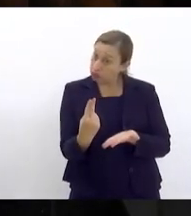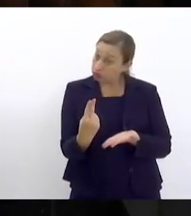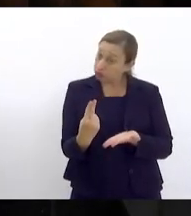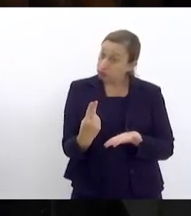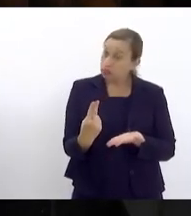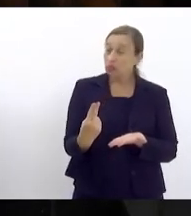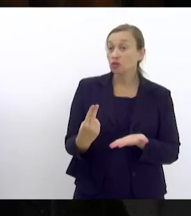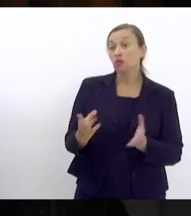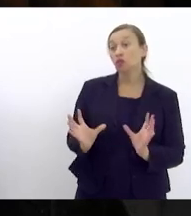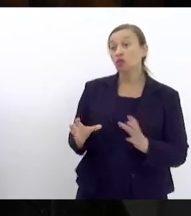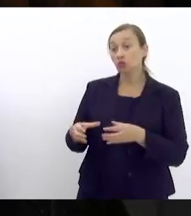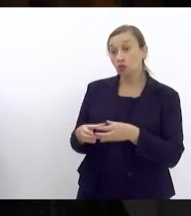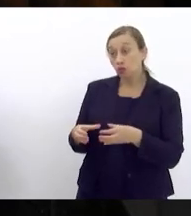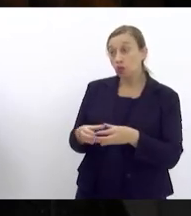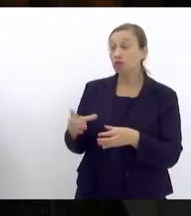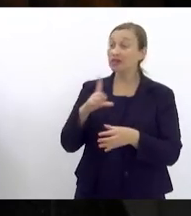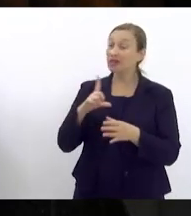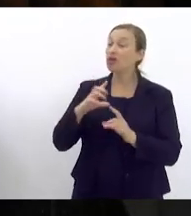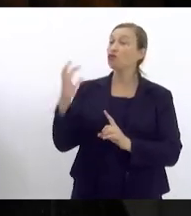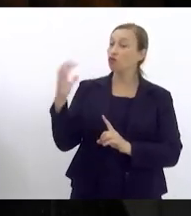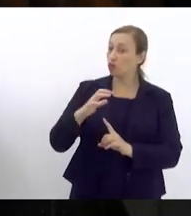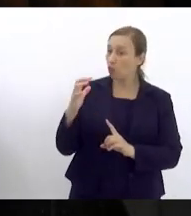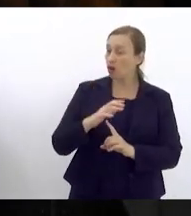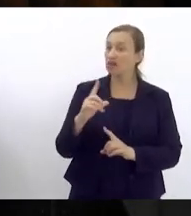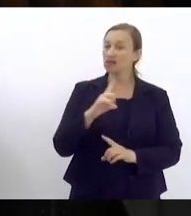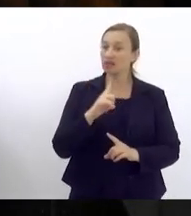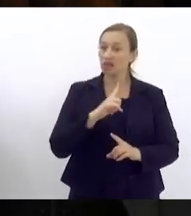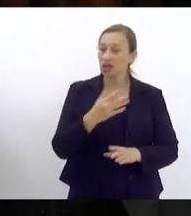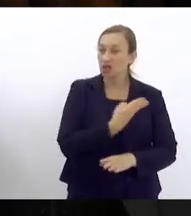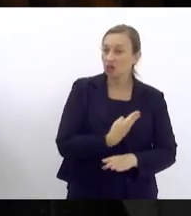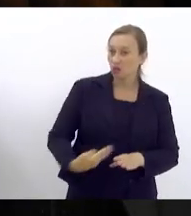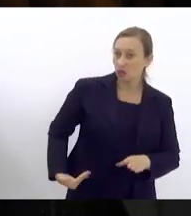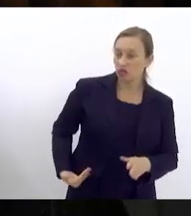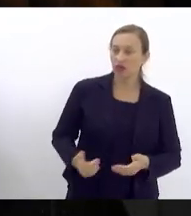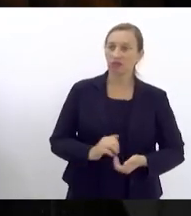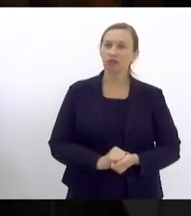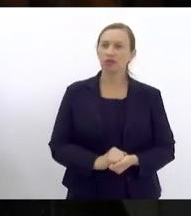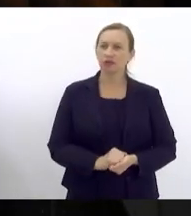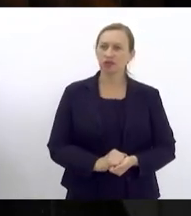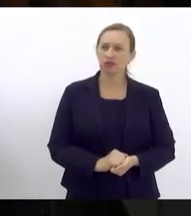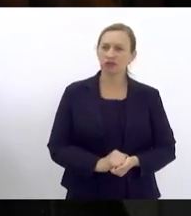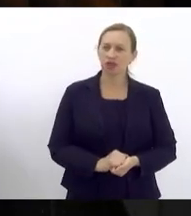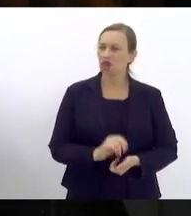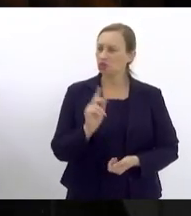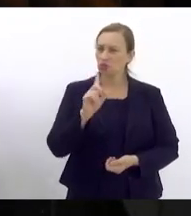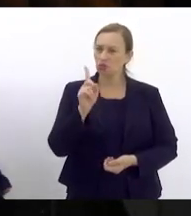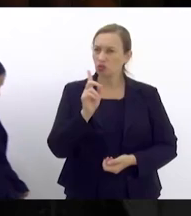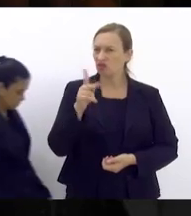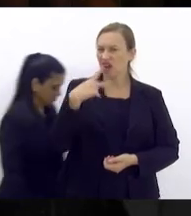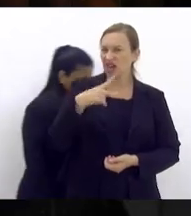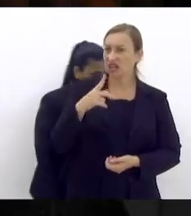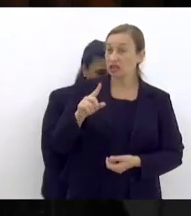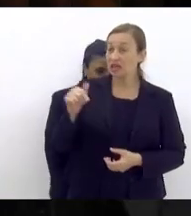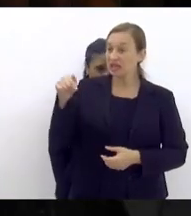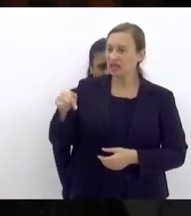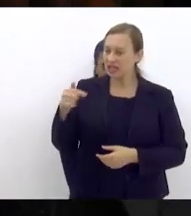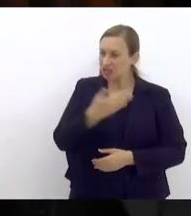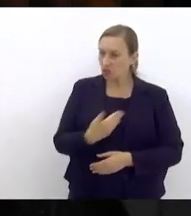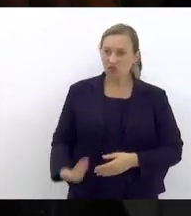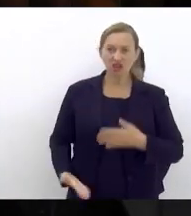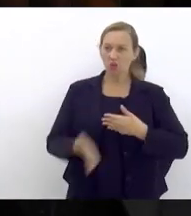tiveram tem alguma influência perante o governo não tô falando desde o governo eu tô falando de qualquer